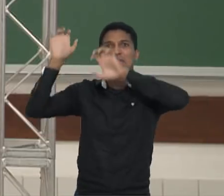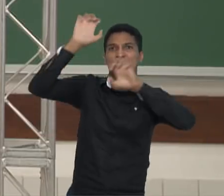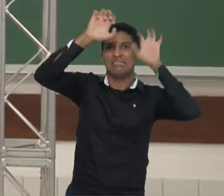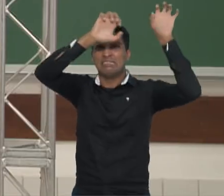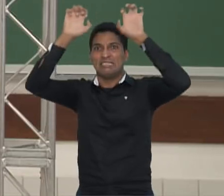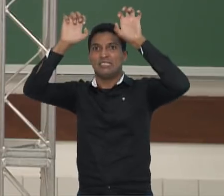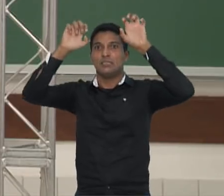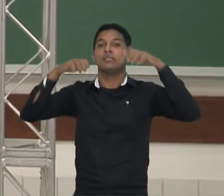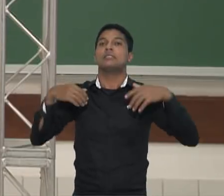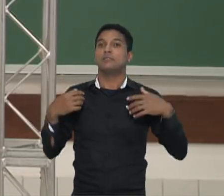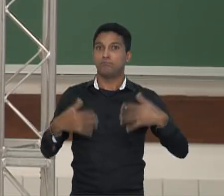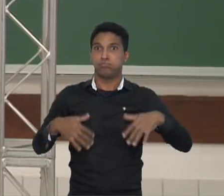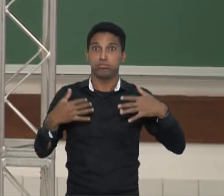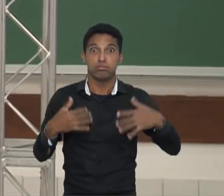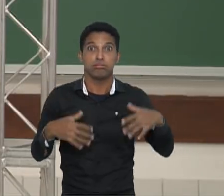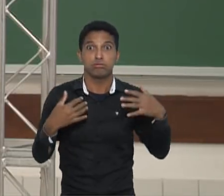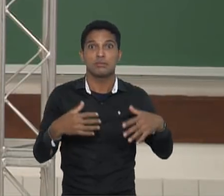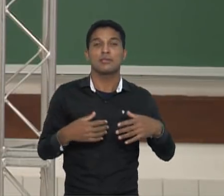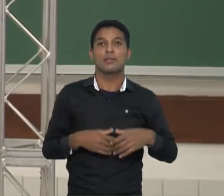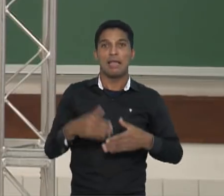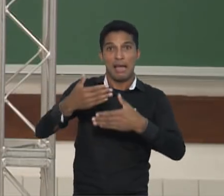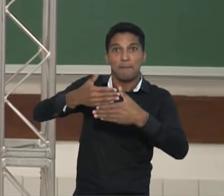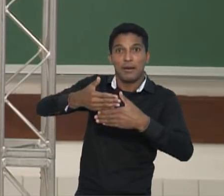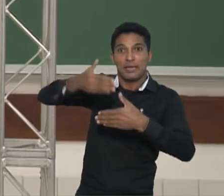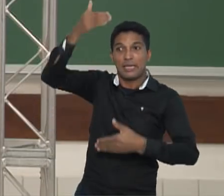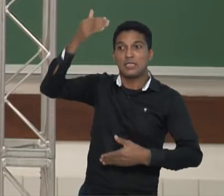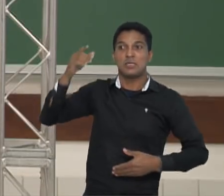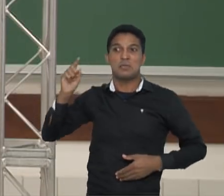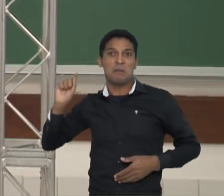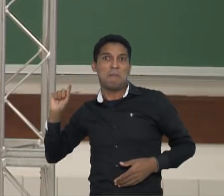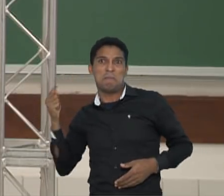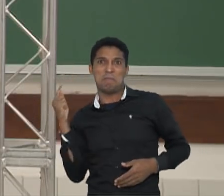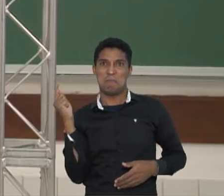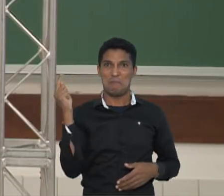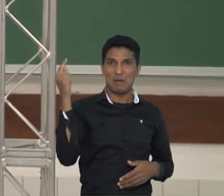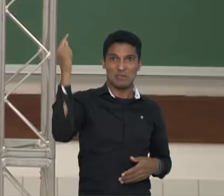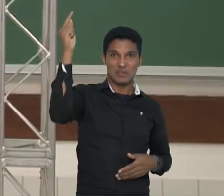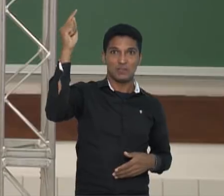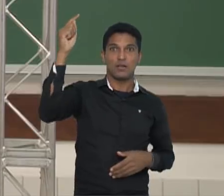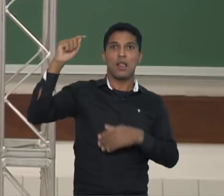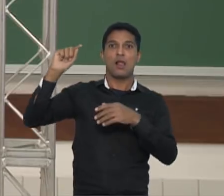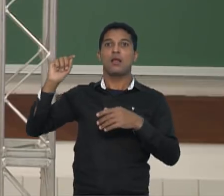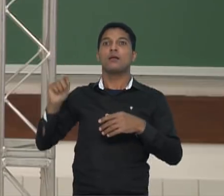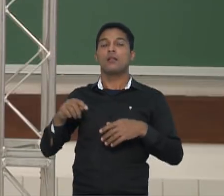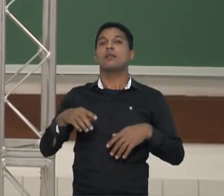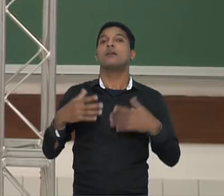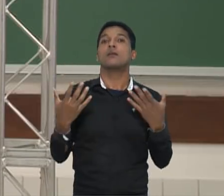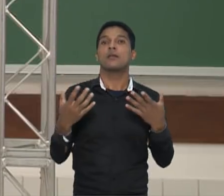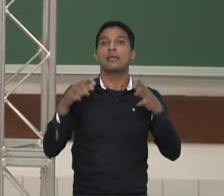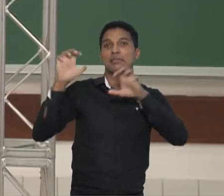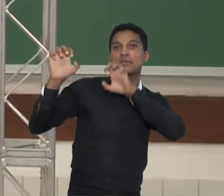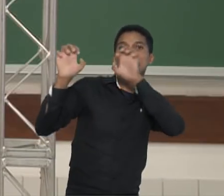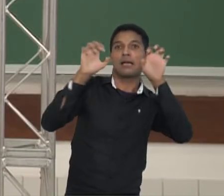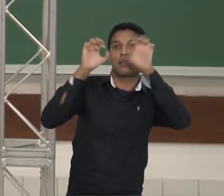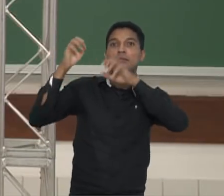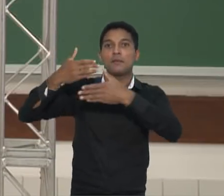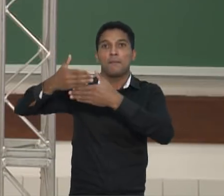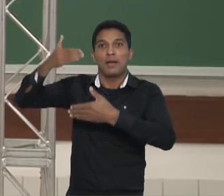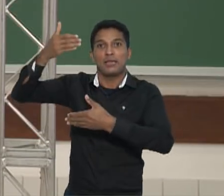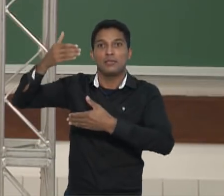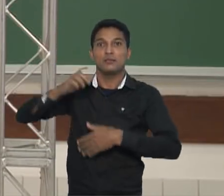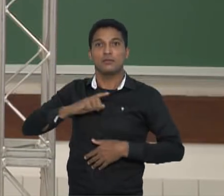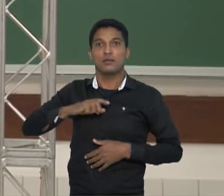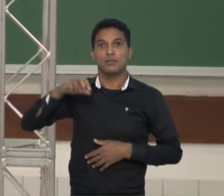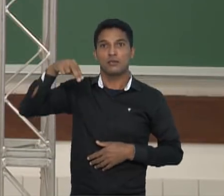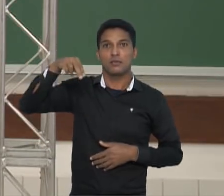mais técnica. A parede é maior. Nessa escalada é muito comum também as paredes terem